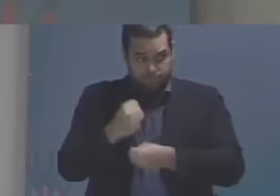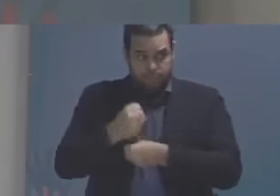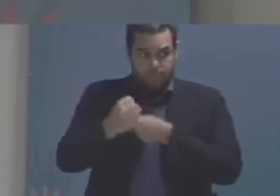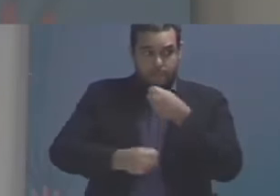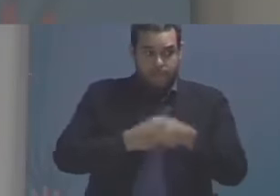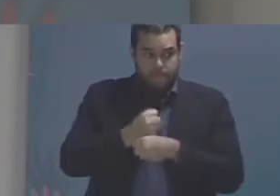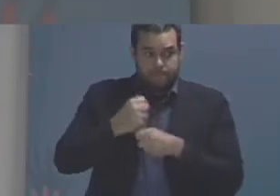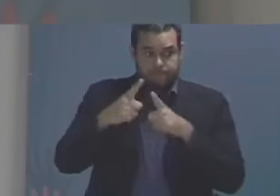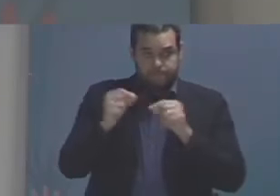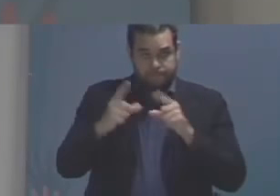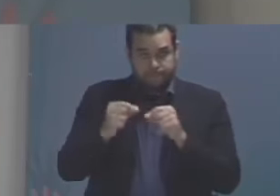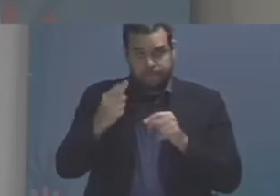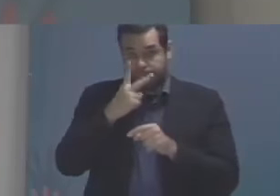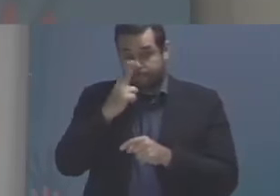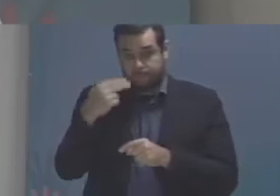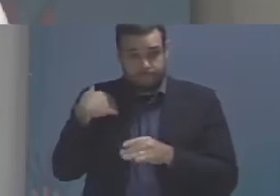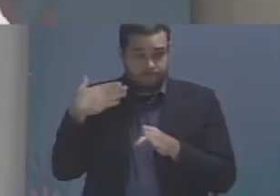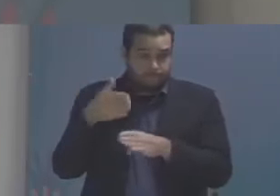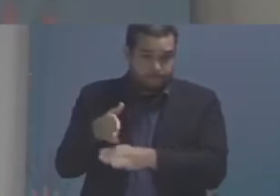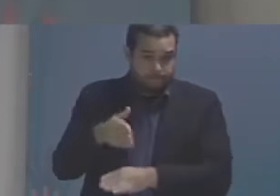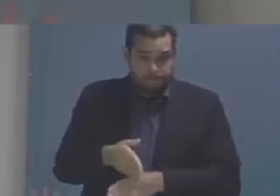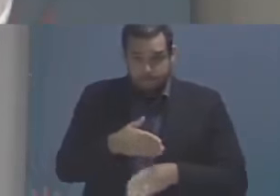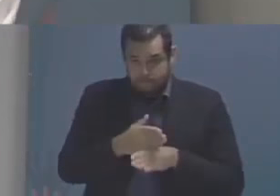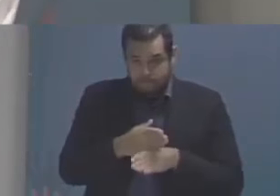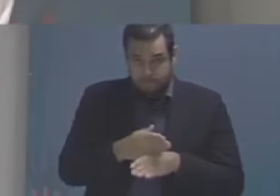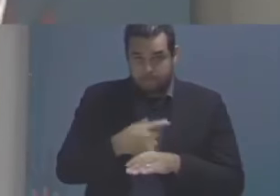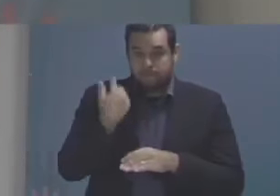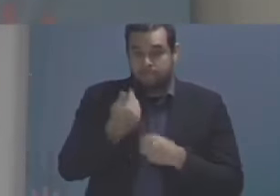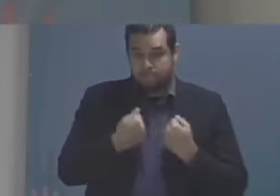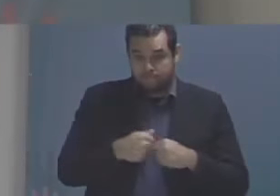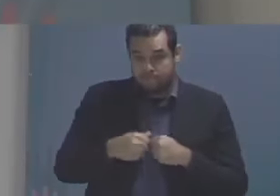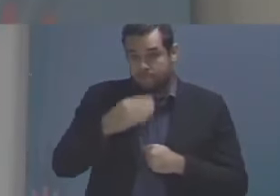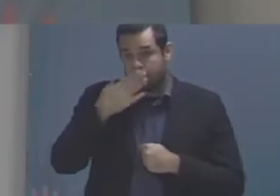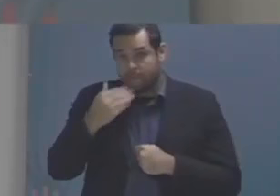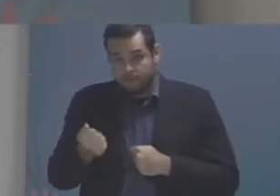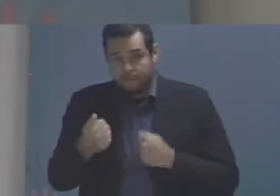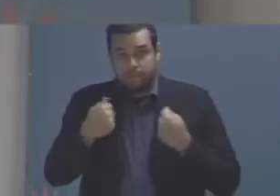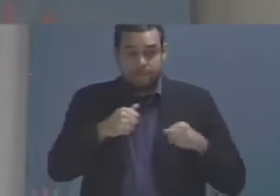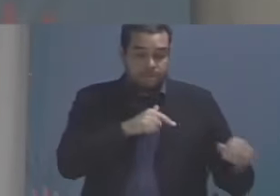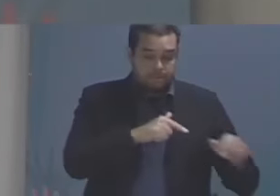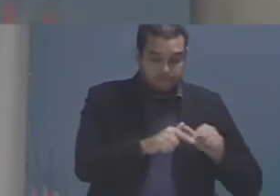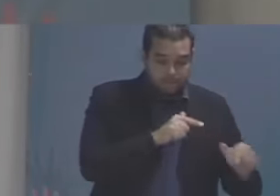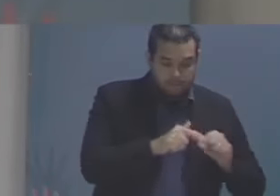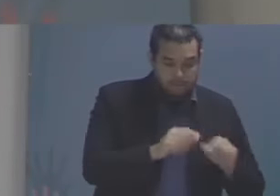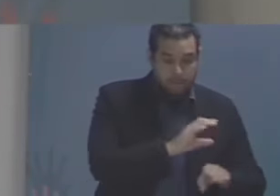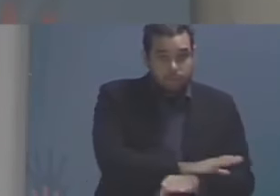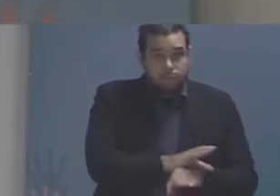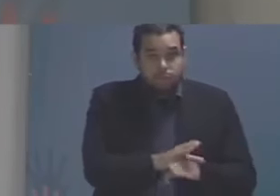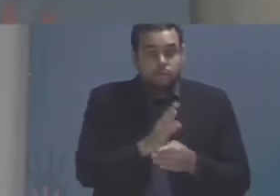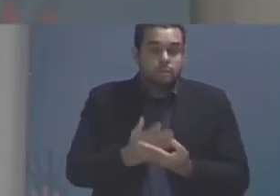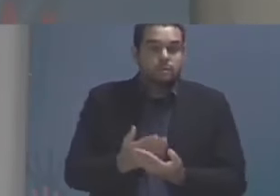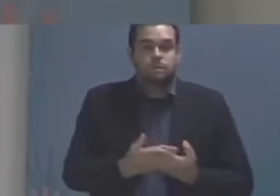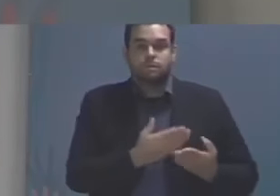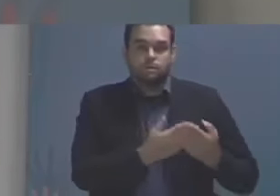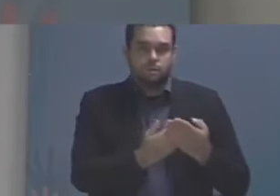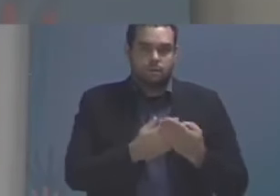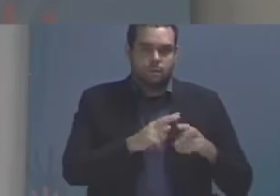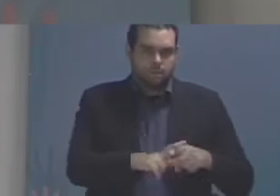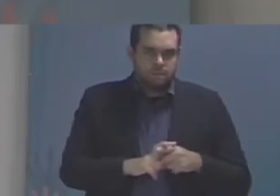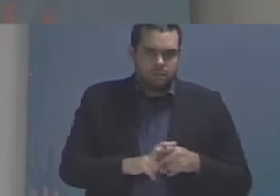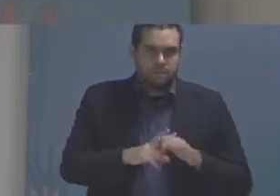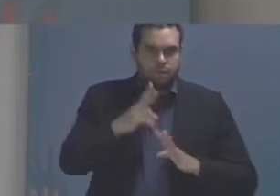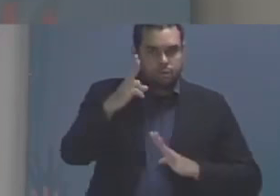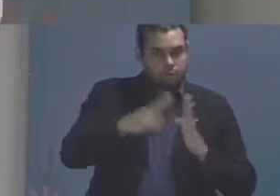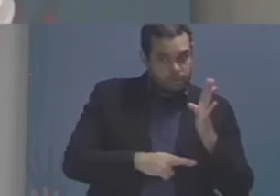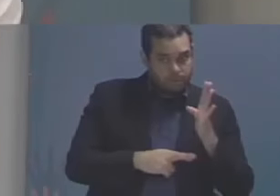isso é democrático, isso é participativo. Não, isso não é. A gente tem que ganhar nossa vida, a gente tem nosso trabalho, a gente tem que fazer nossos cursos, a gente tem que estudar. Eu vou dar a resolução